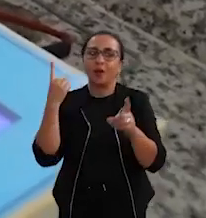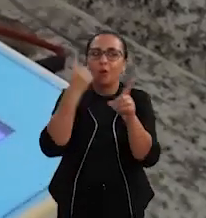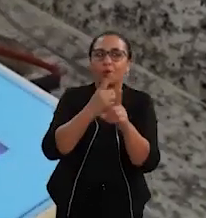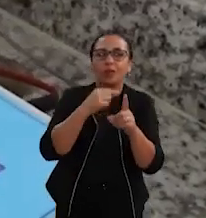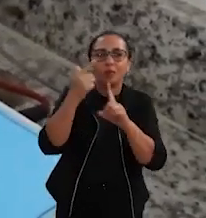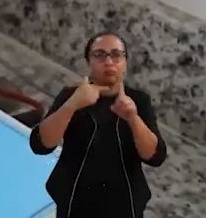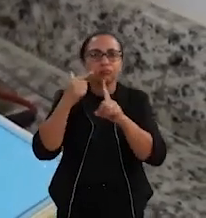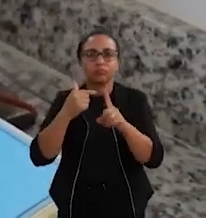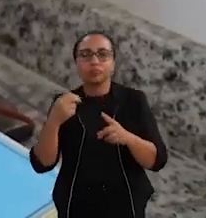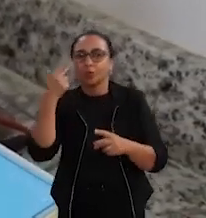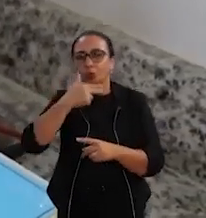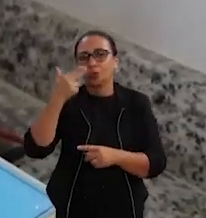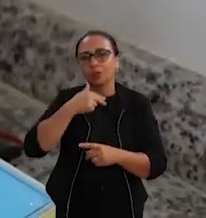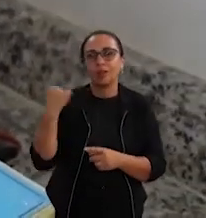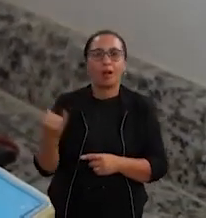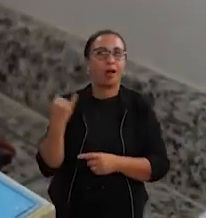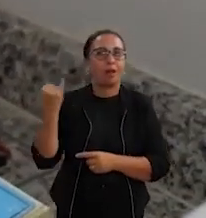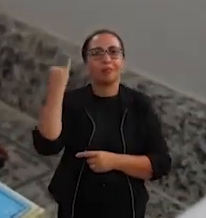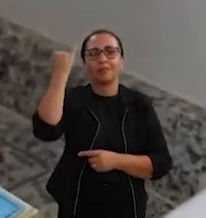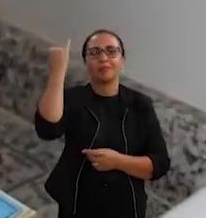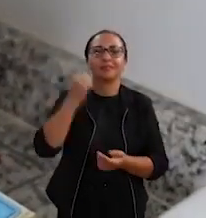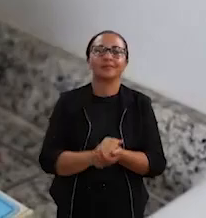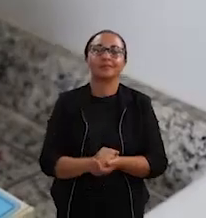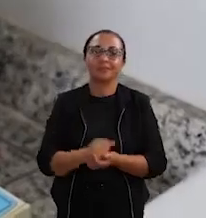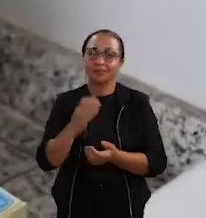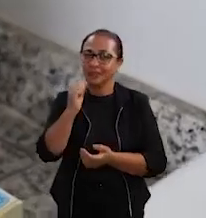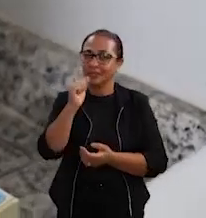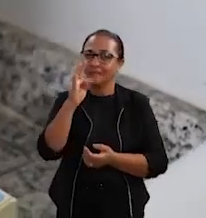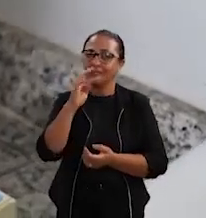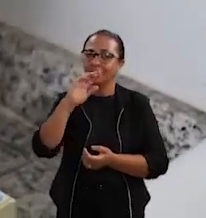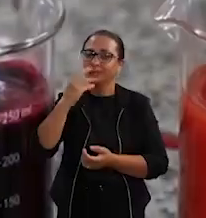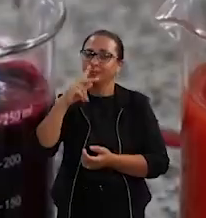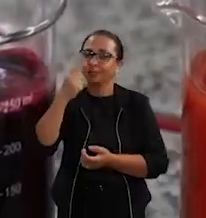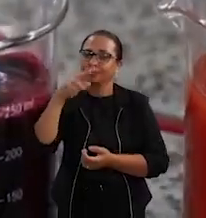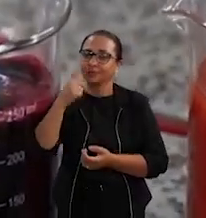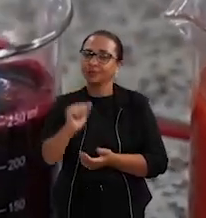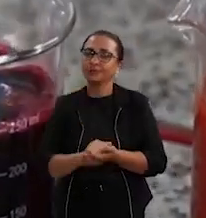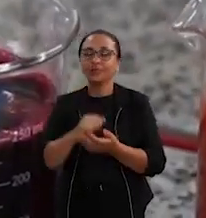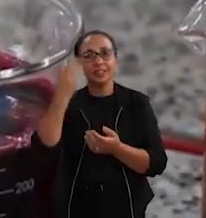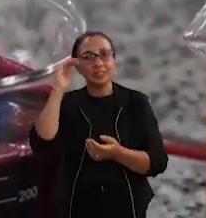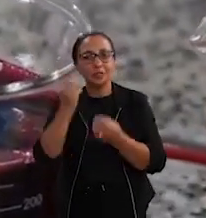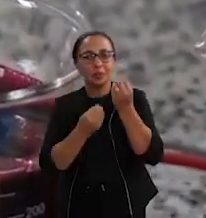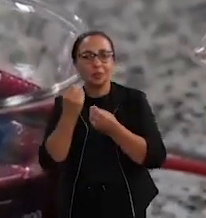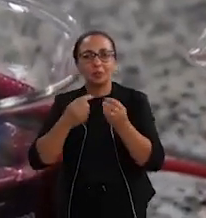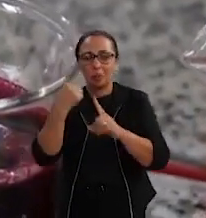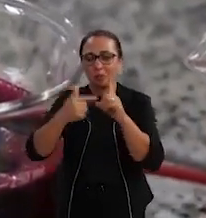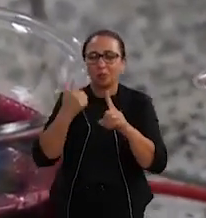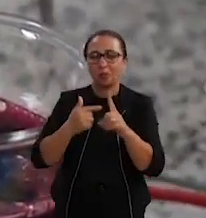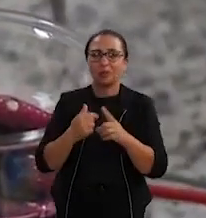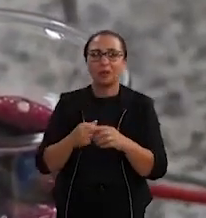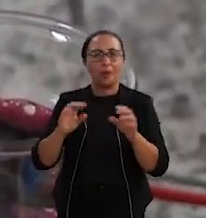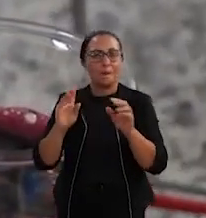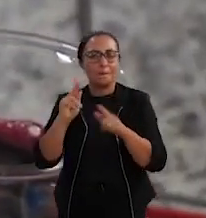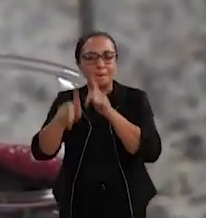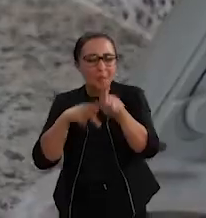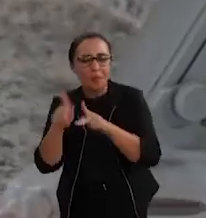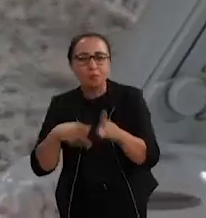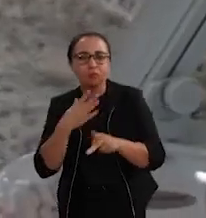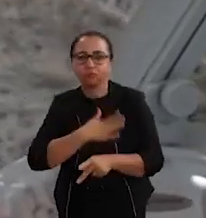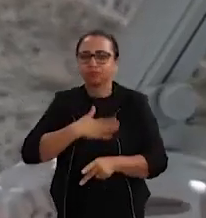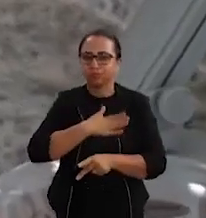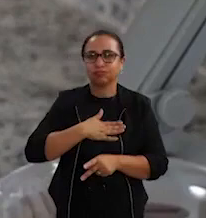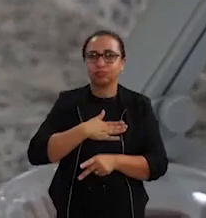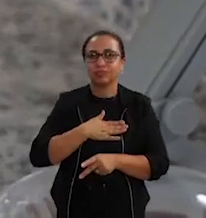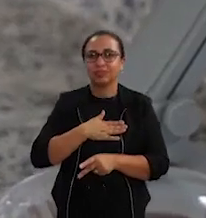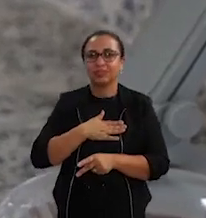obter um produto super nutritivo. Além do mais, o ketchup, ele é considerado um produto super